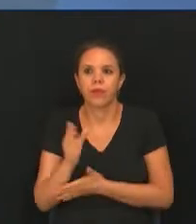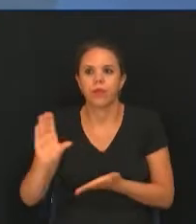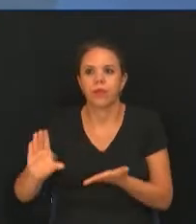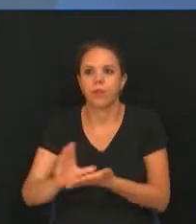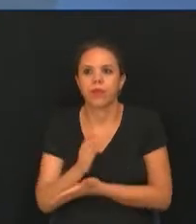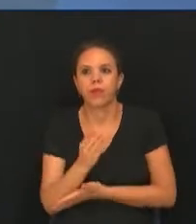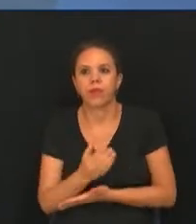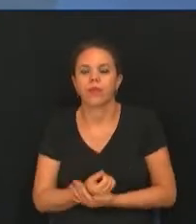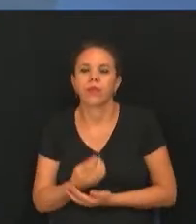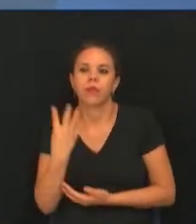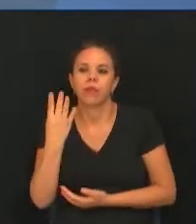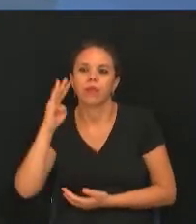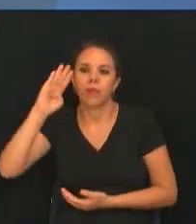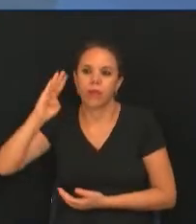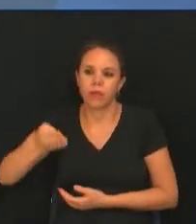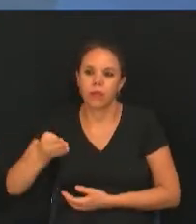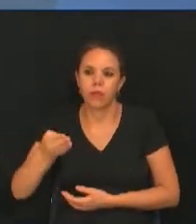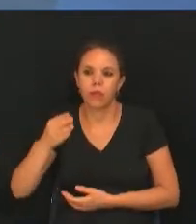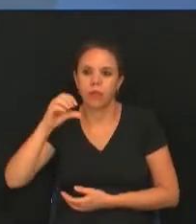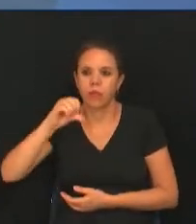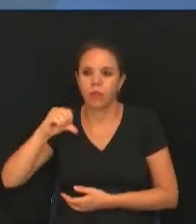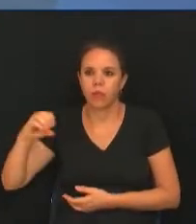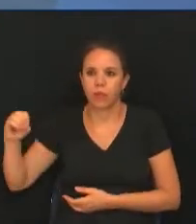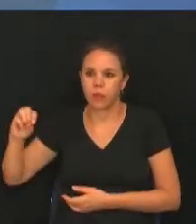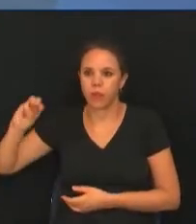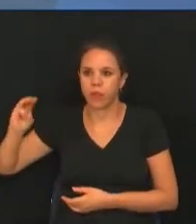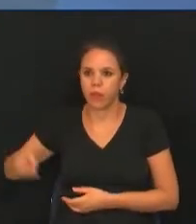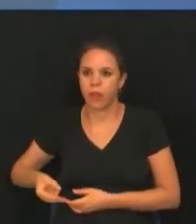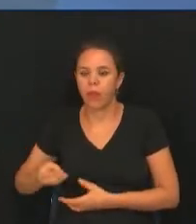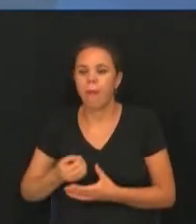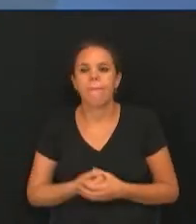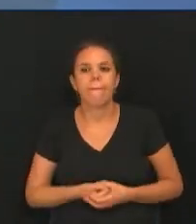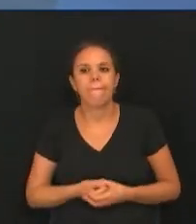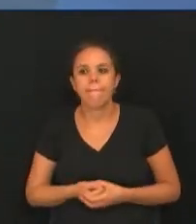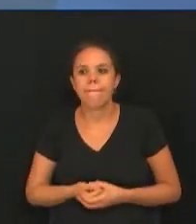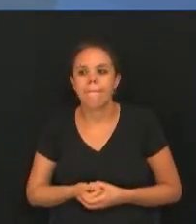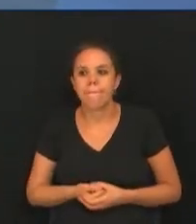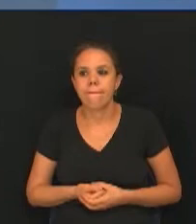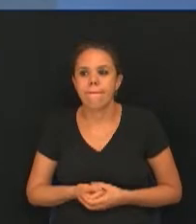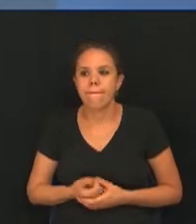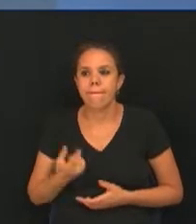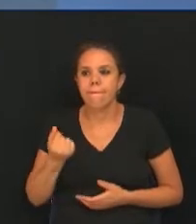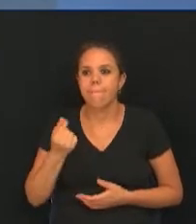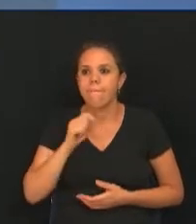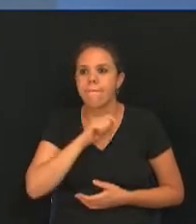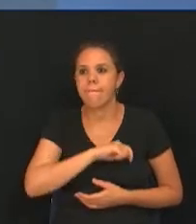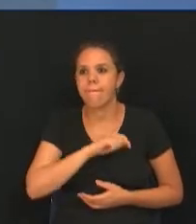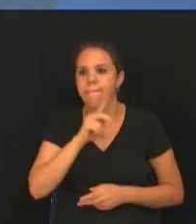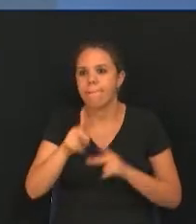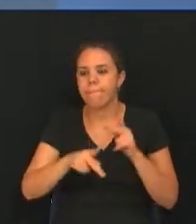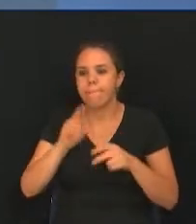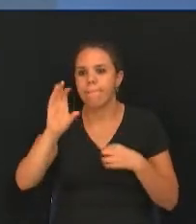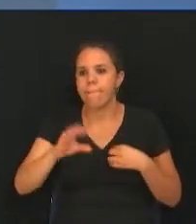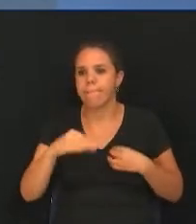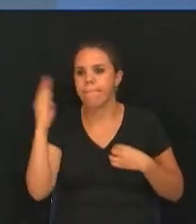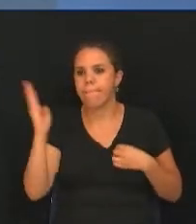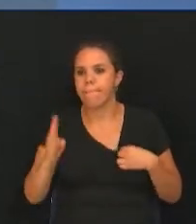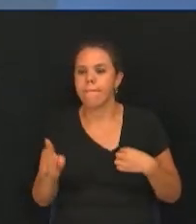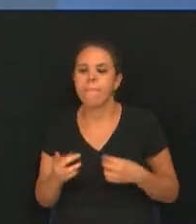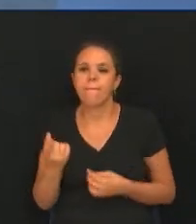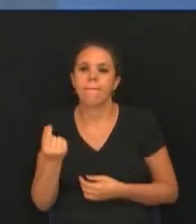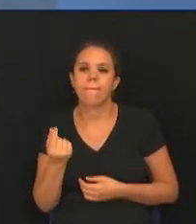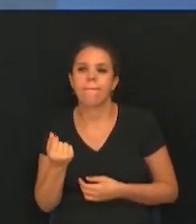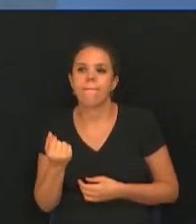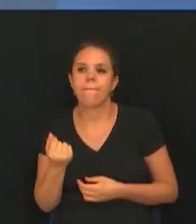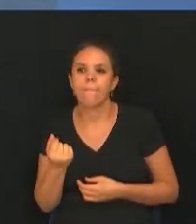4 bilhões e 900 milhões que está saindo do bolso do contribuinte brasileiro, um dinheiro que era para